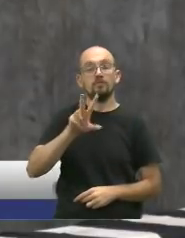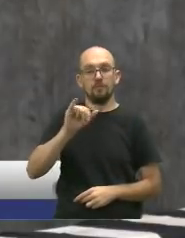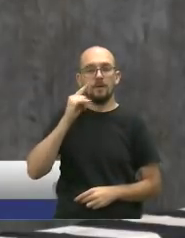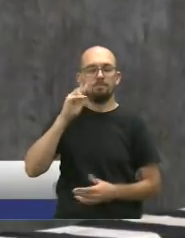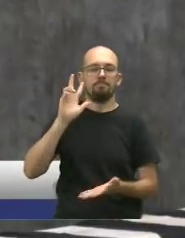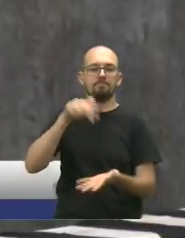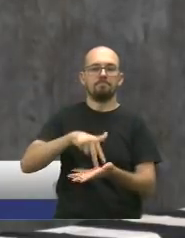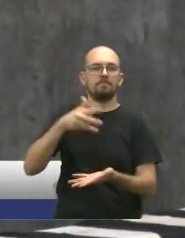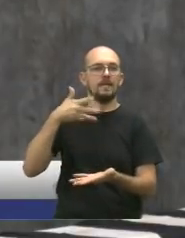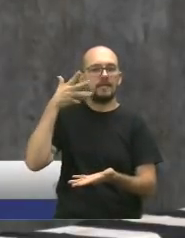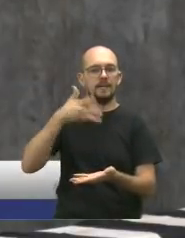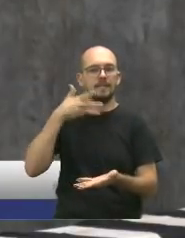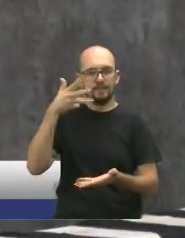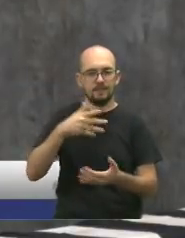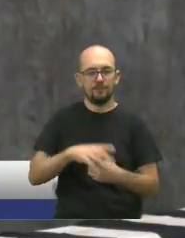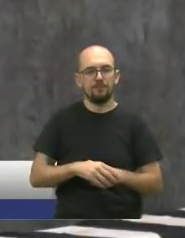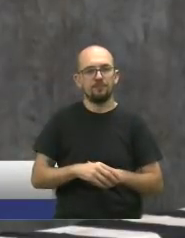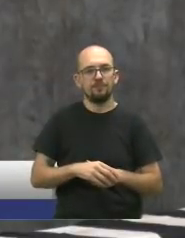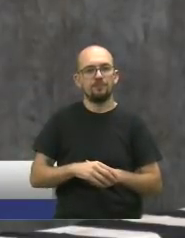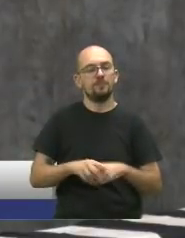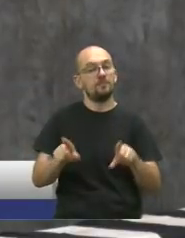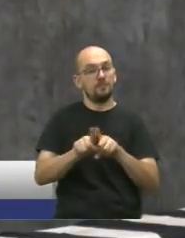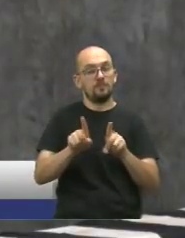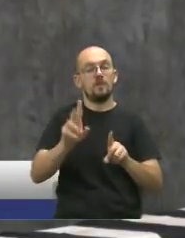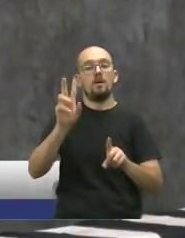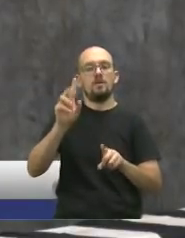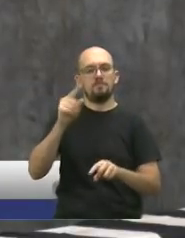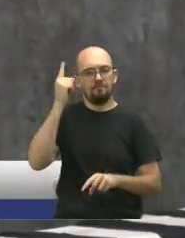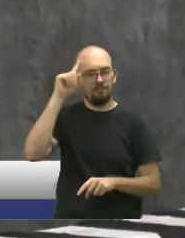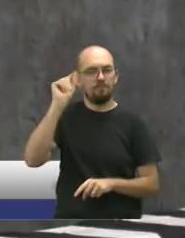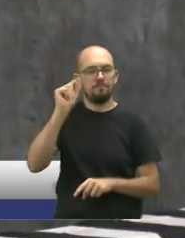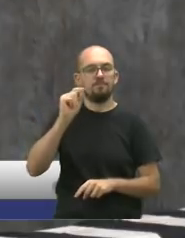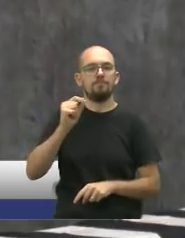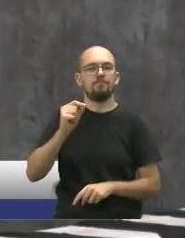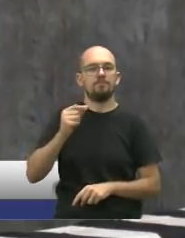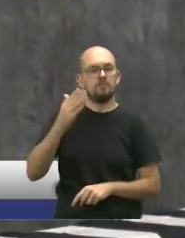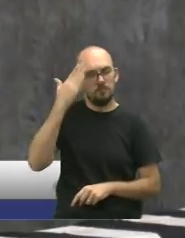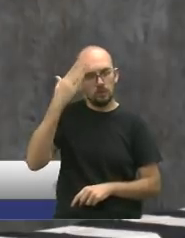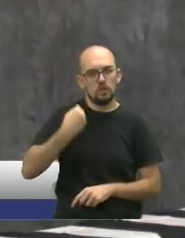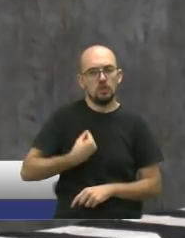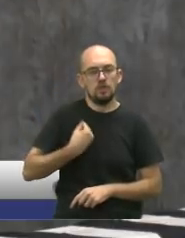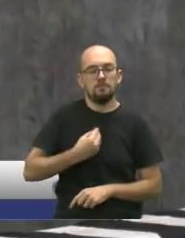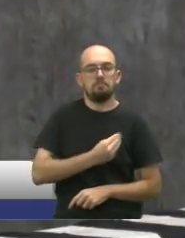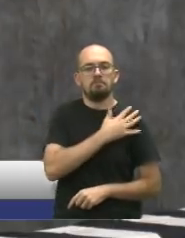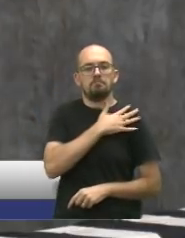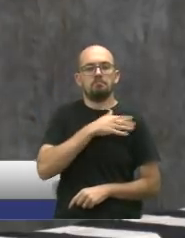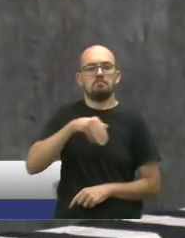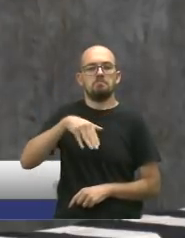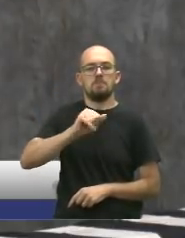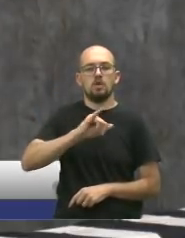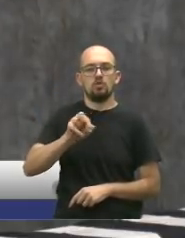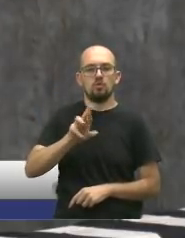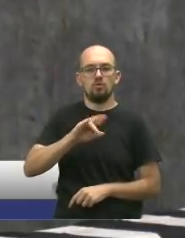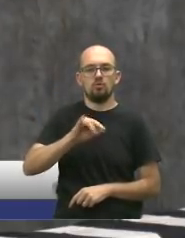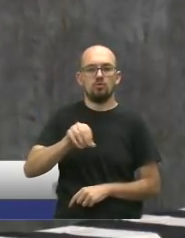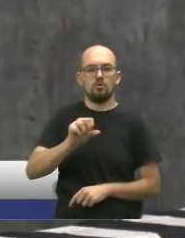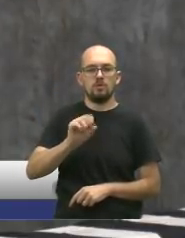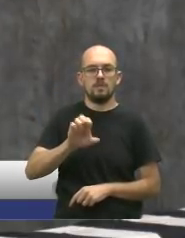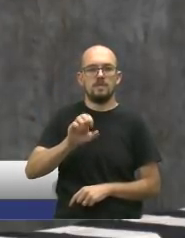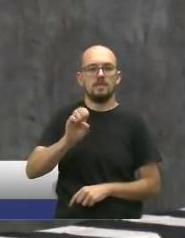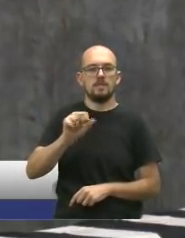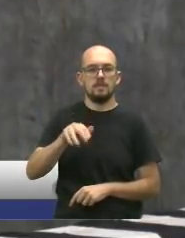palestra. A gente ainda agradece a presença do Major José Aparecido dos Santos, subcomandante do